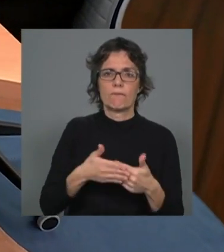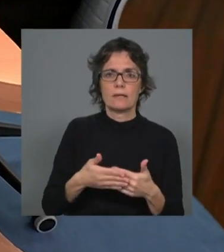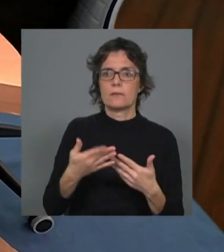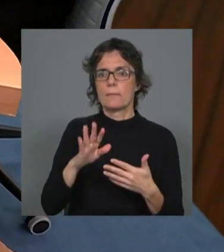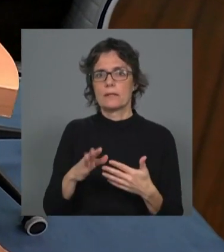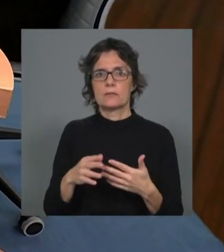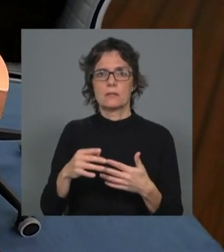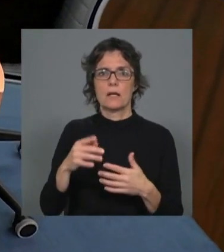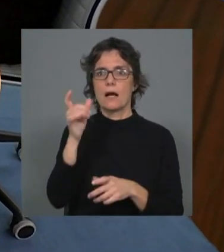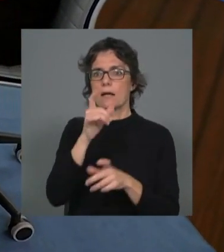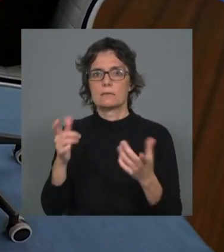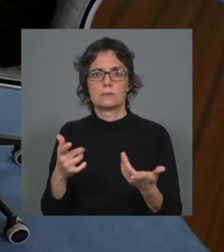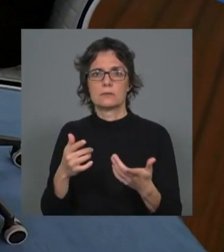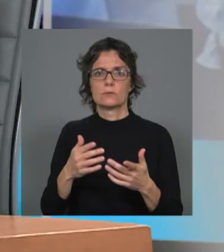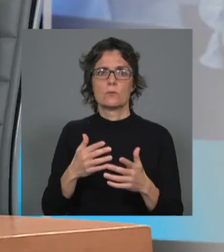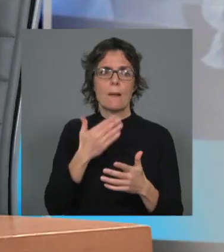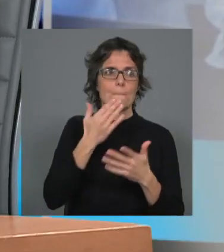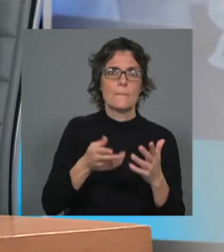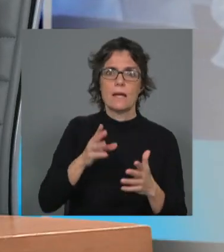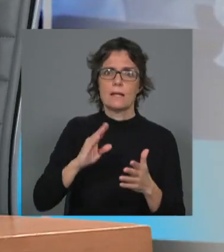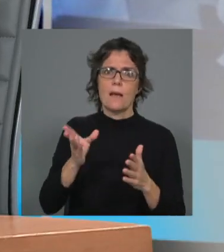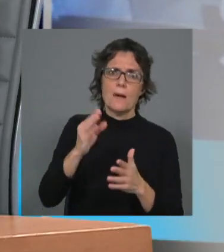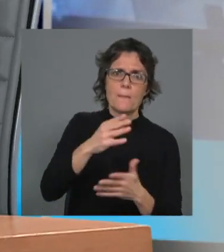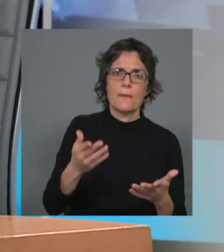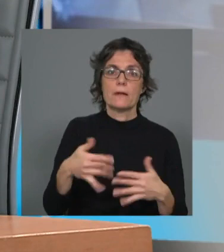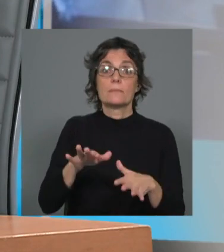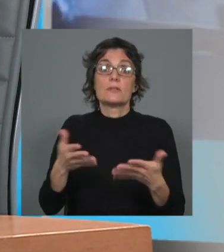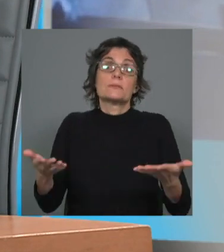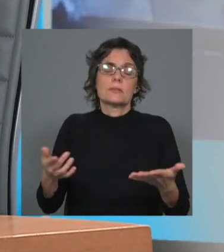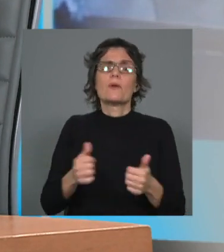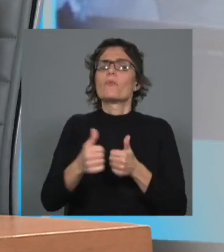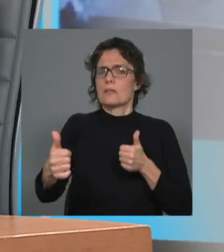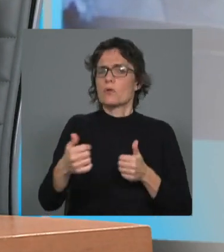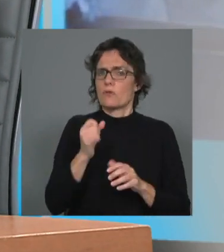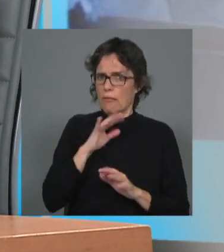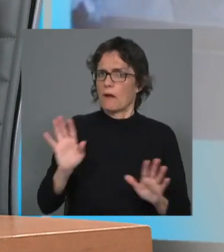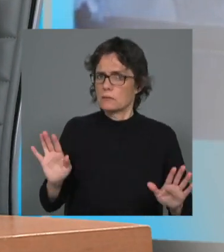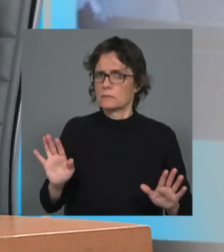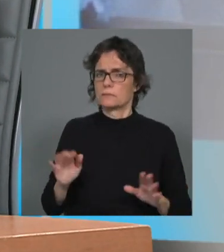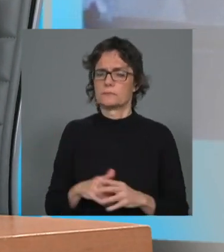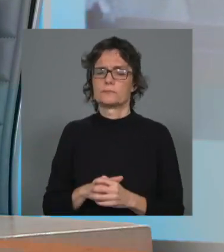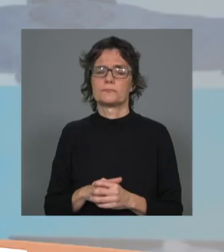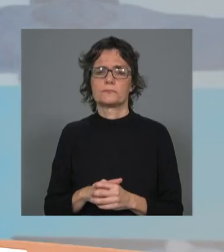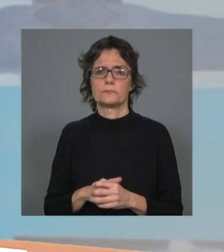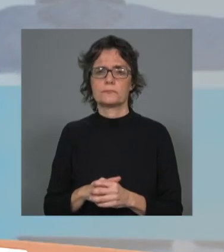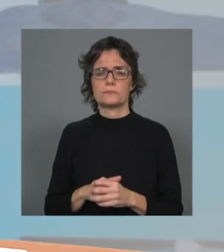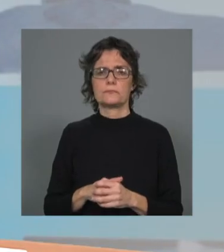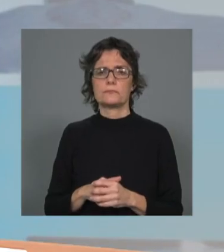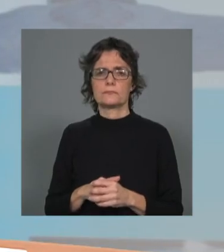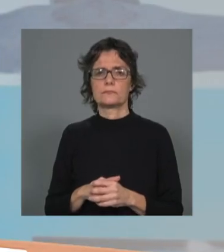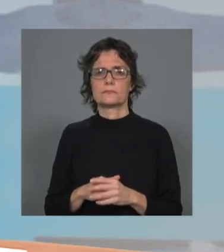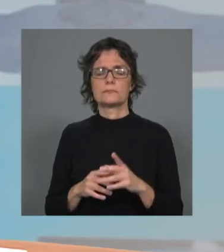não é possível atender a todos, mas depois, em diferido, toda a gente poderá ver. Claro, e por aí também fica desde